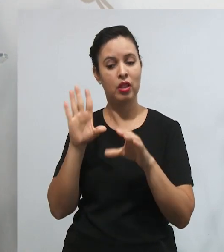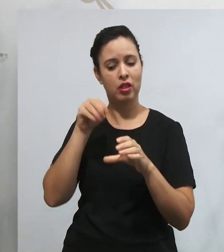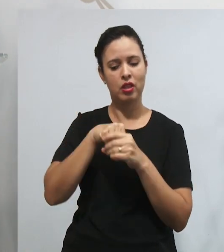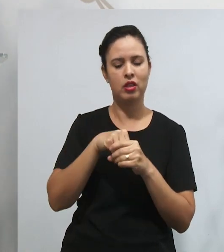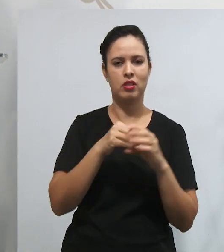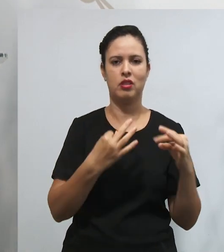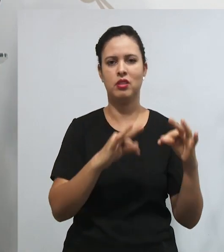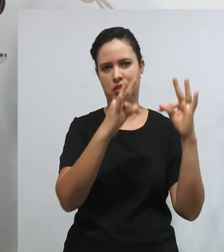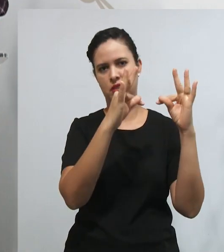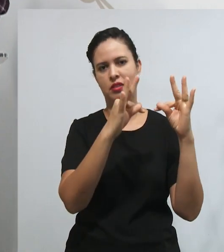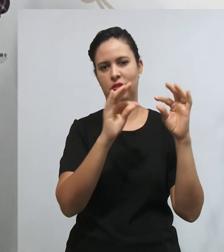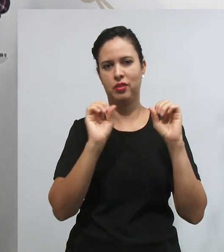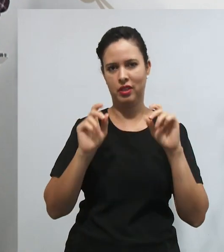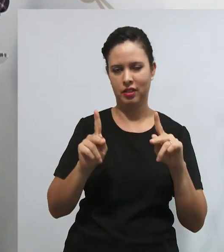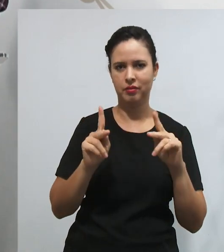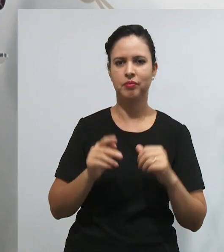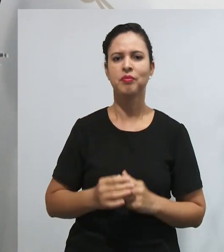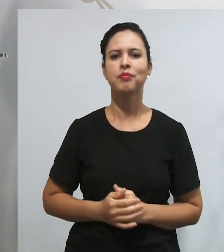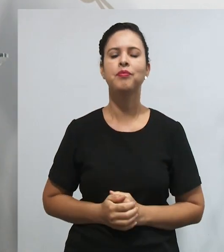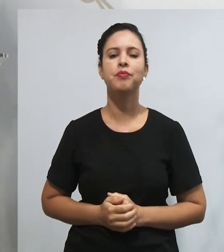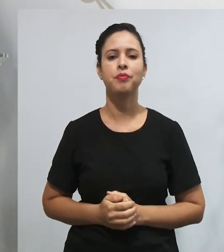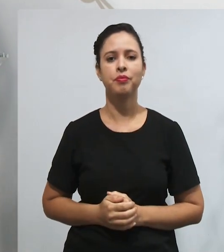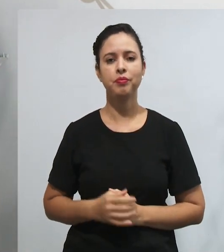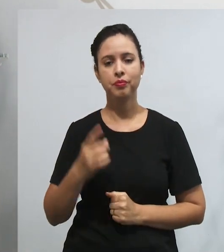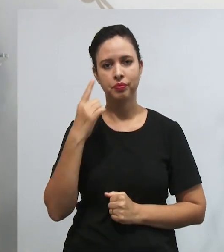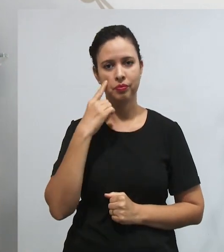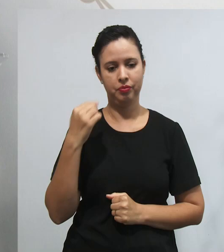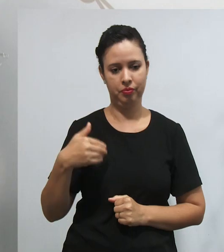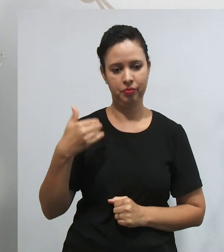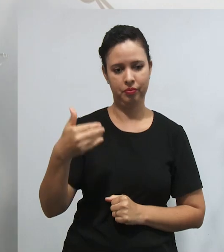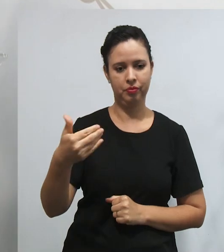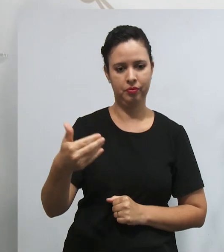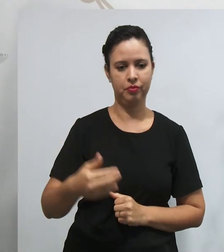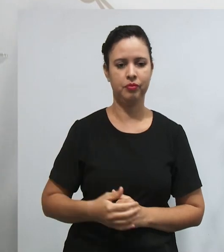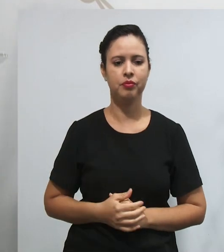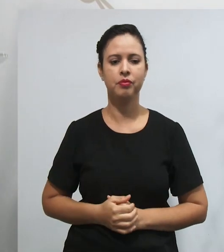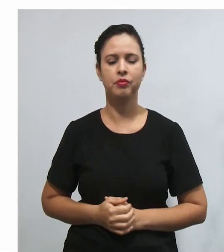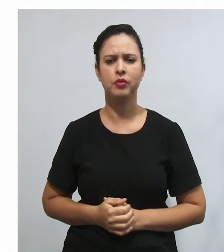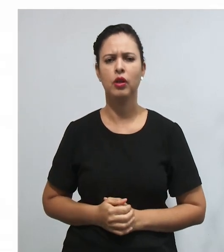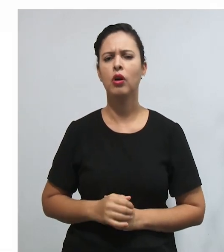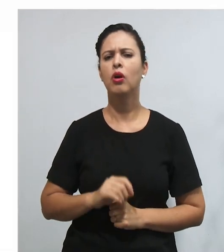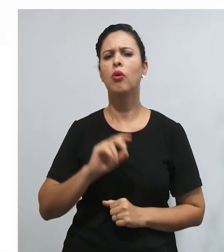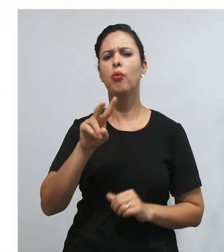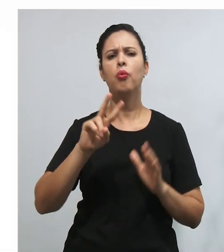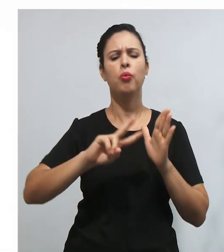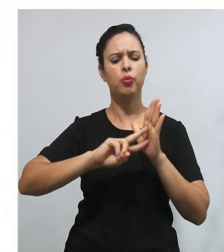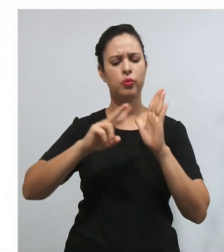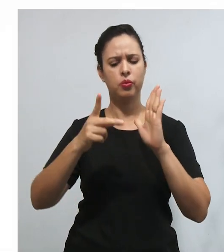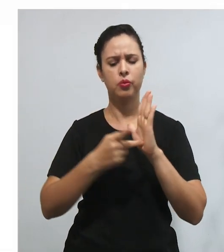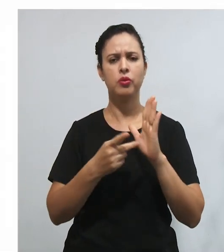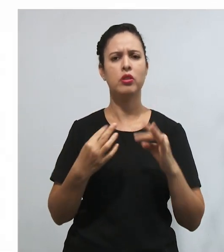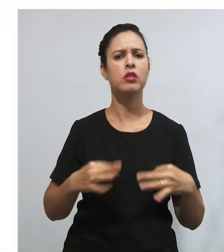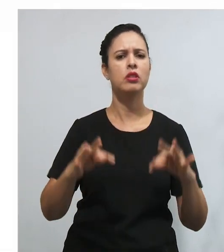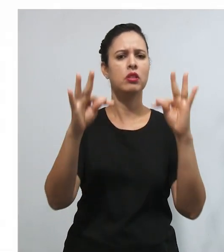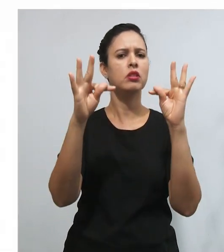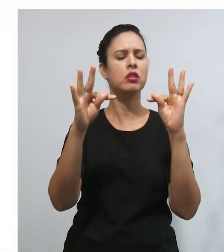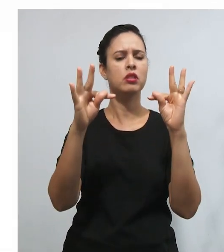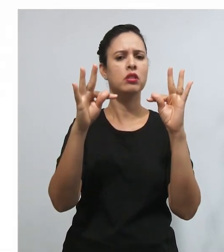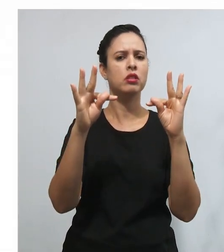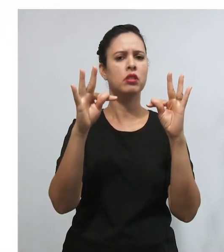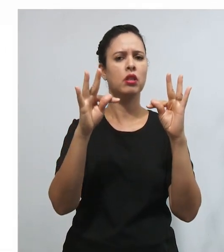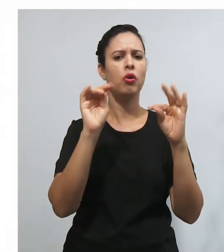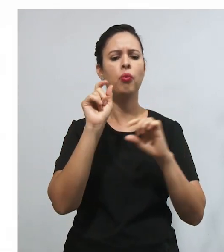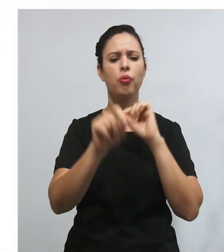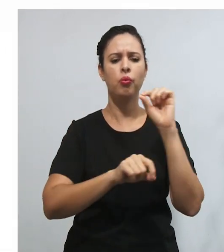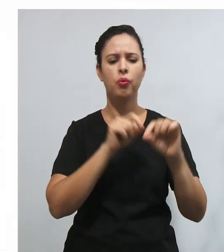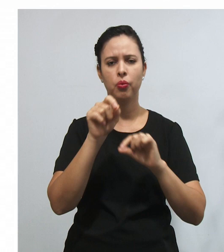tecnologia. Tudo bem? Vamos então seguindo aqui para a nossa definição do que é tecnologia. A gente falou, né, que a informática